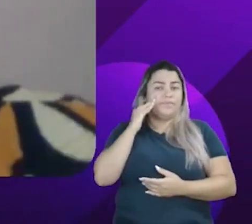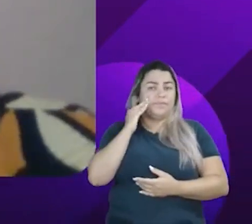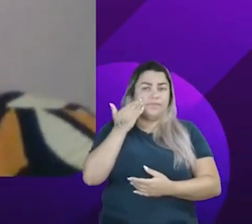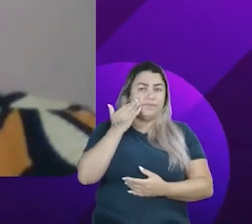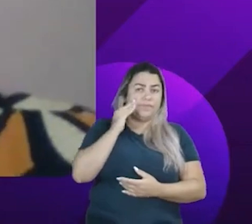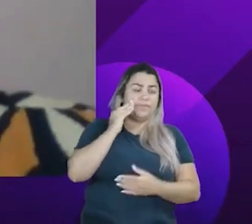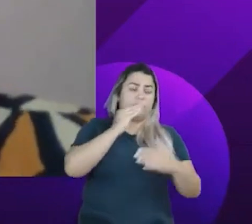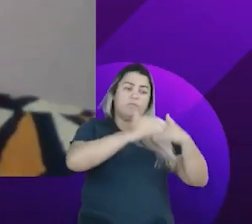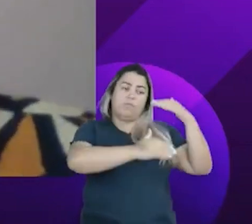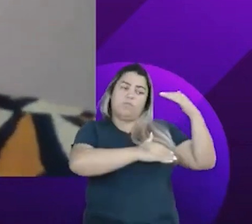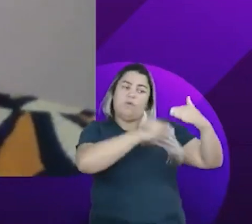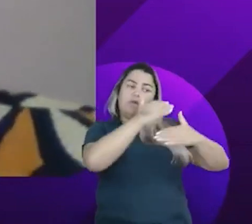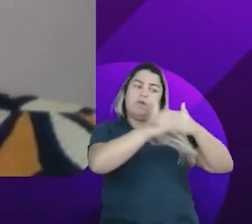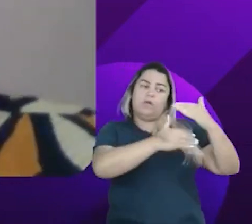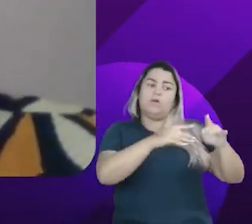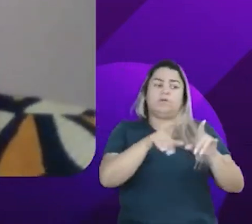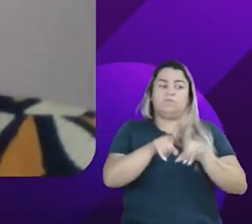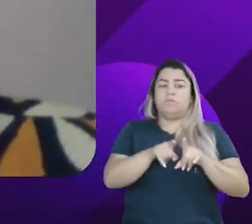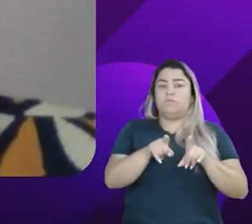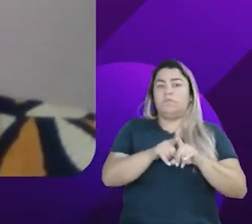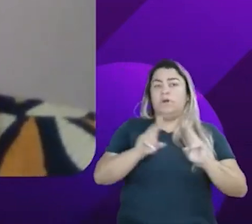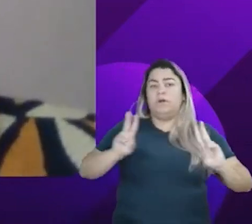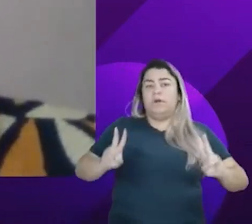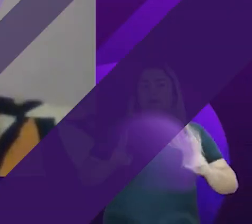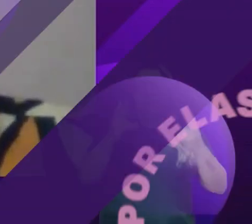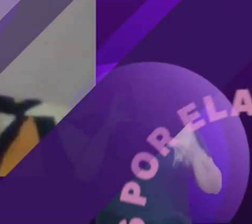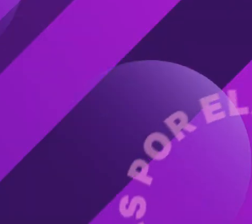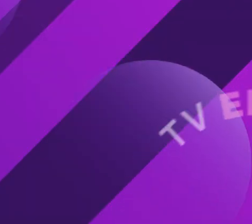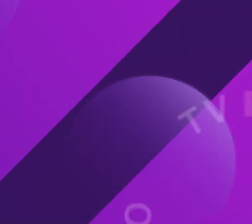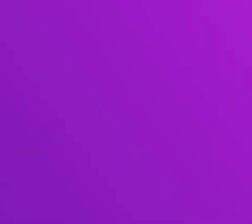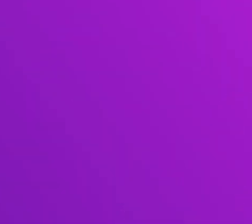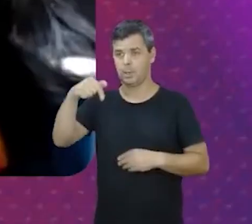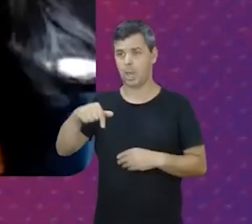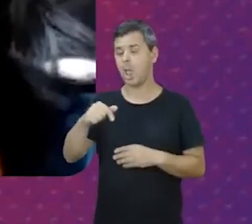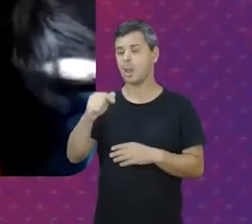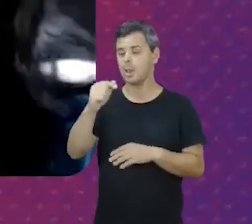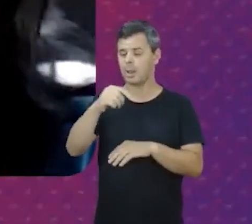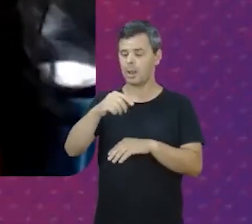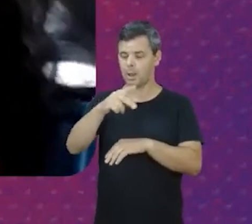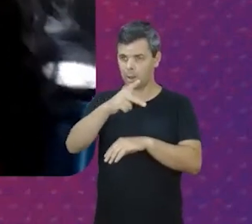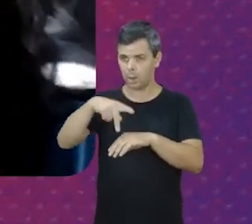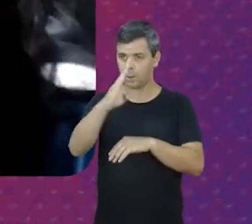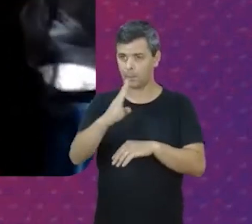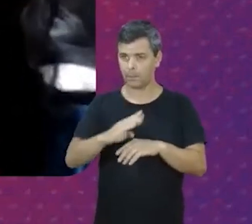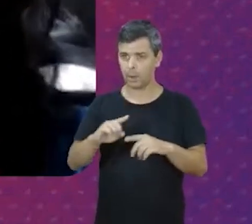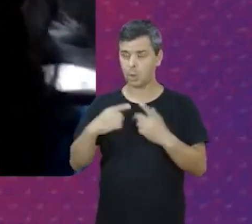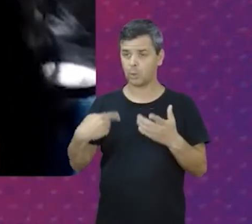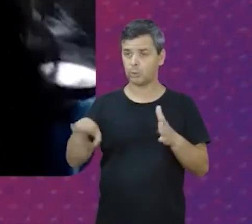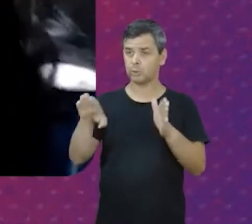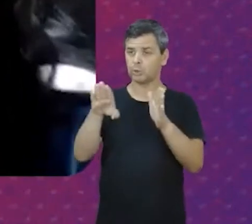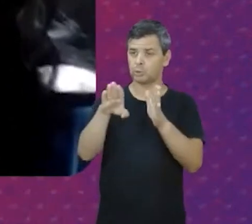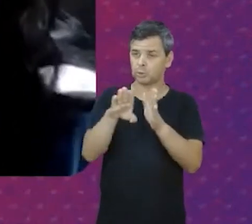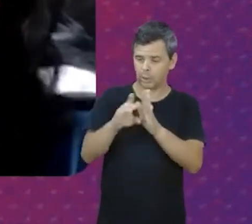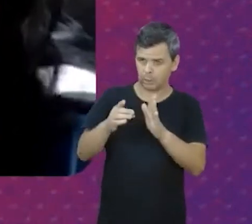esse crescimento a partir da valorização da sua cultura. A gente precisa enxergar com